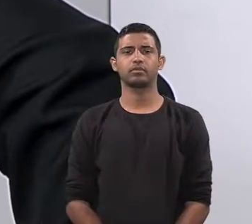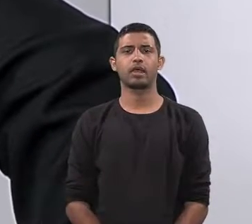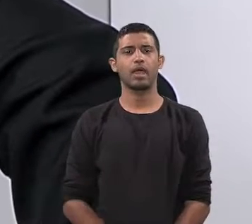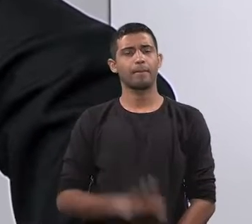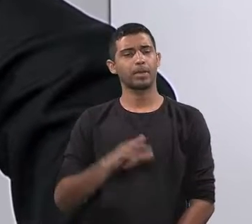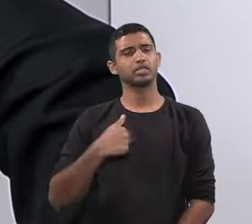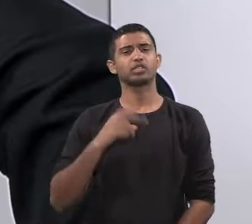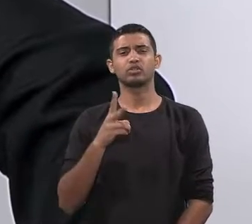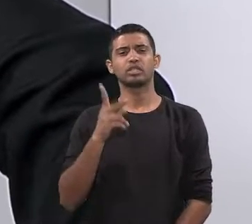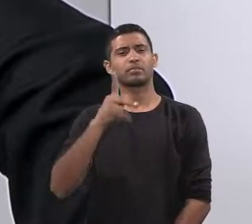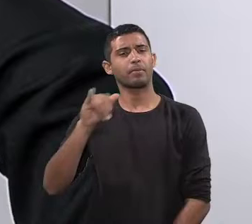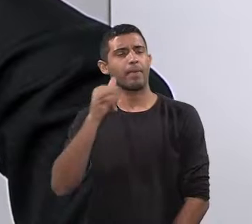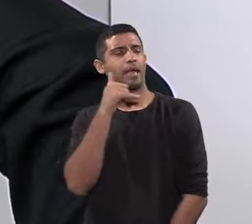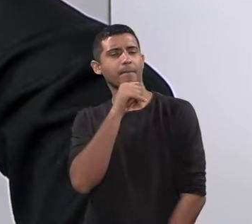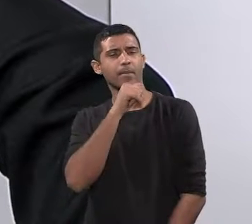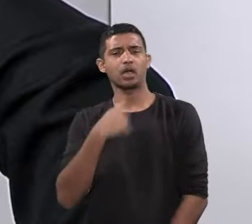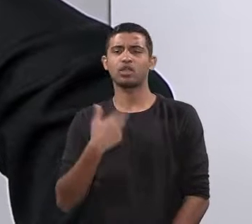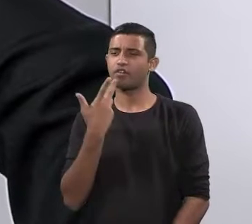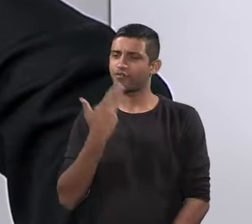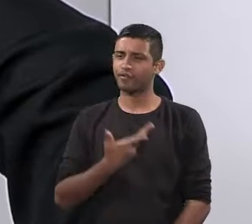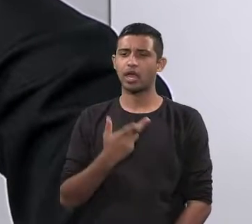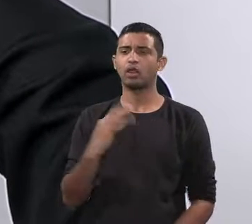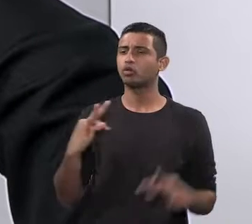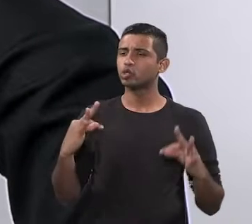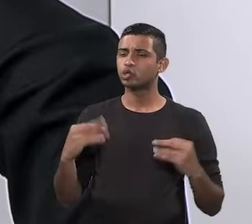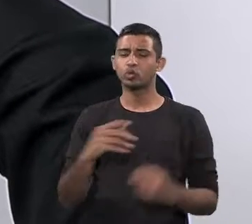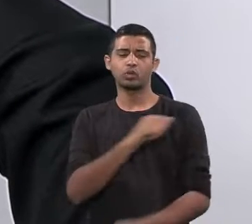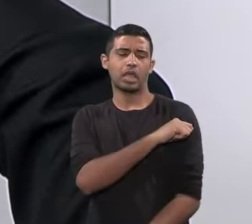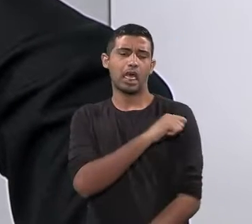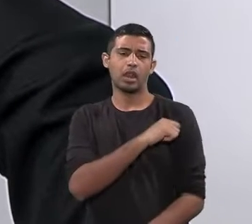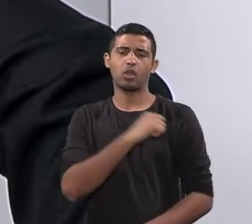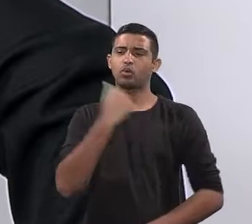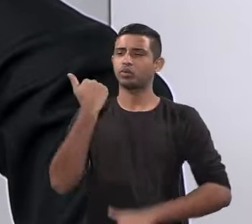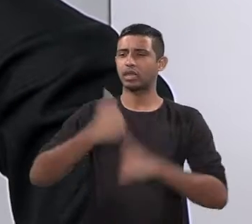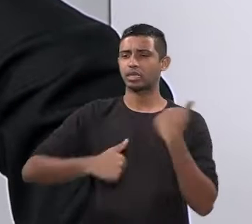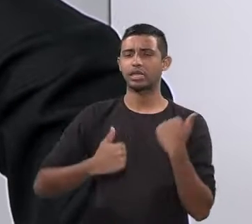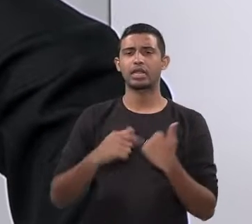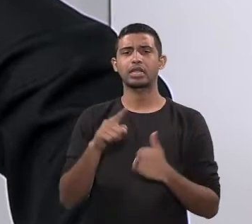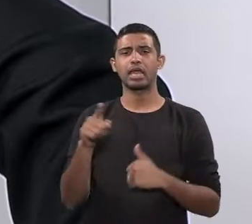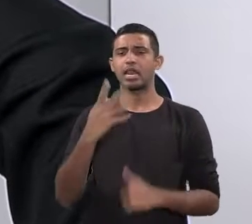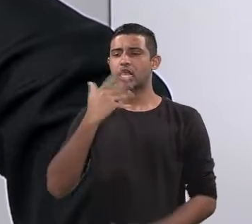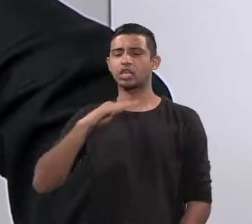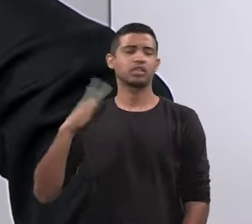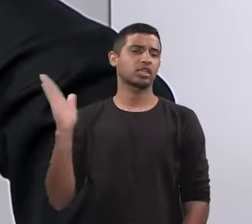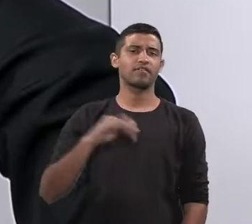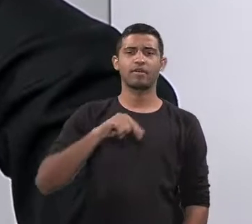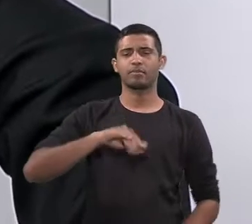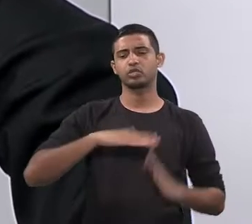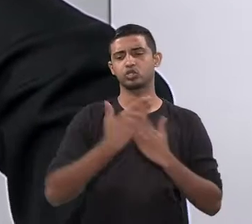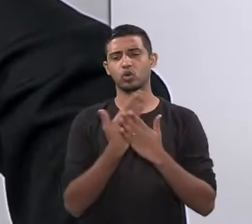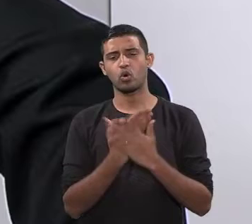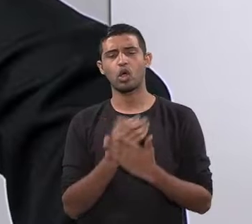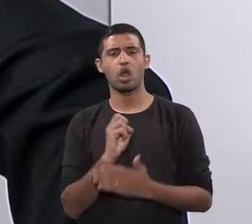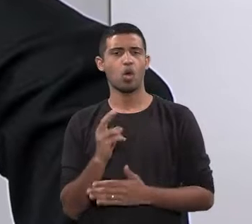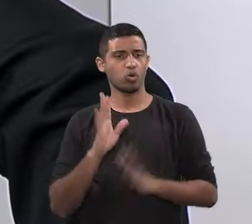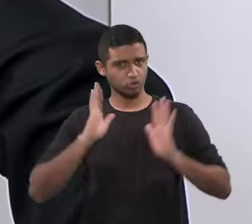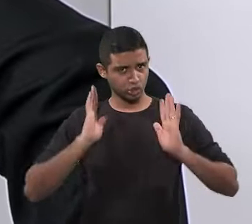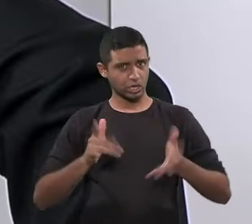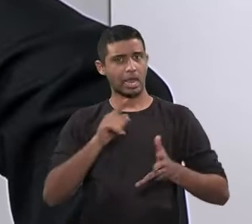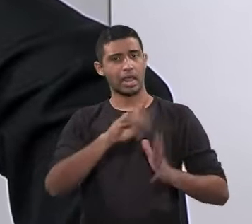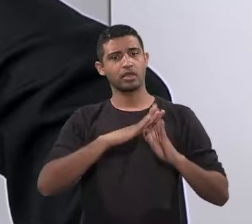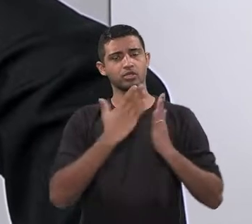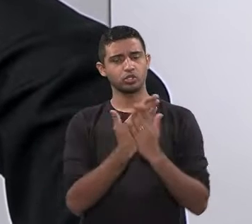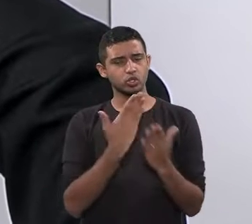E eu sempre coloco aos pais, porque todo aluno, todo atleta, a criança que vem para o colégio, ou que já está no colégio